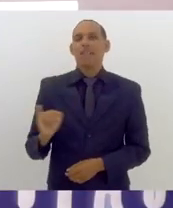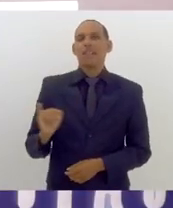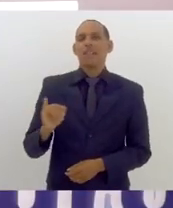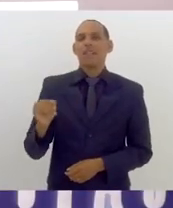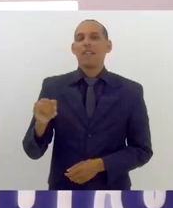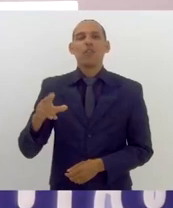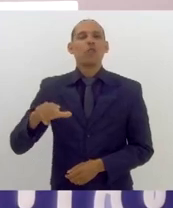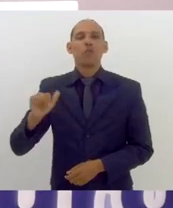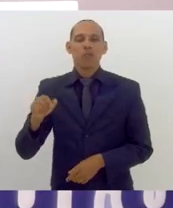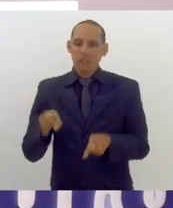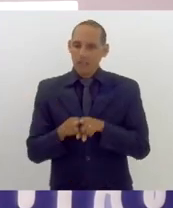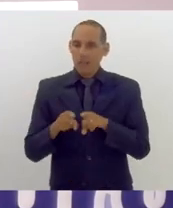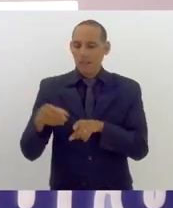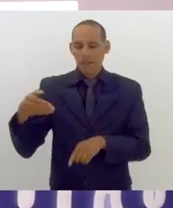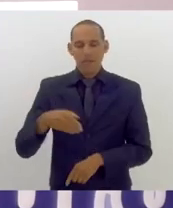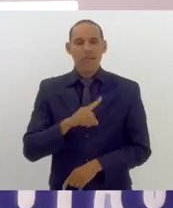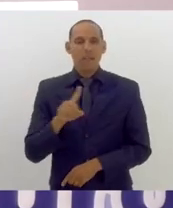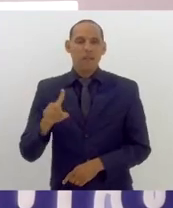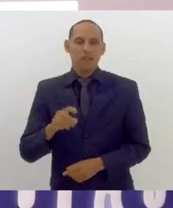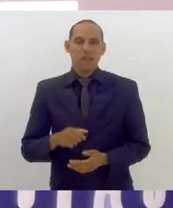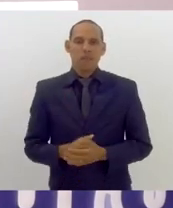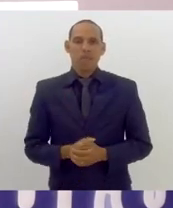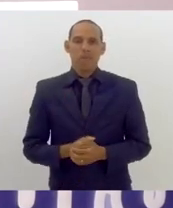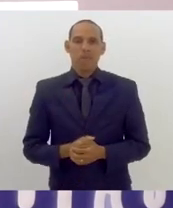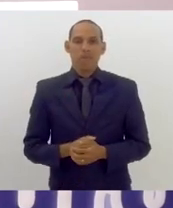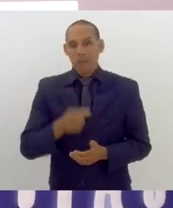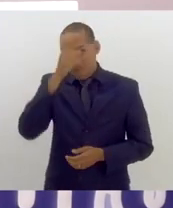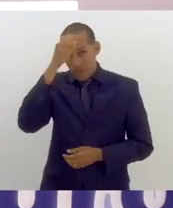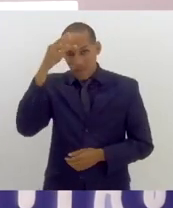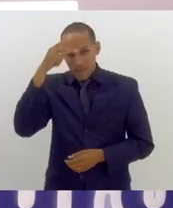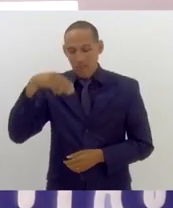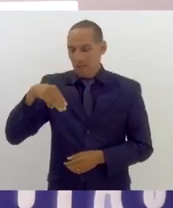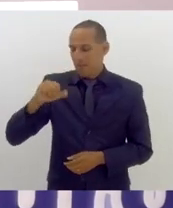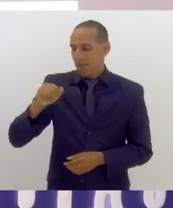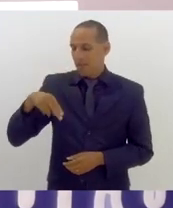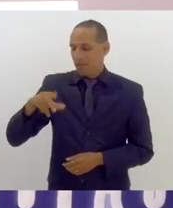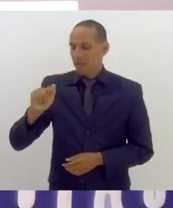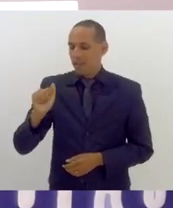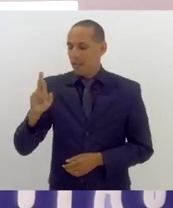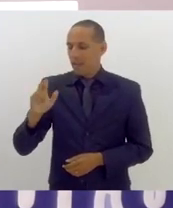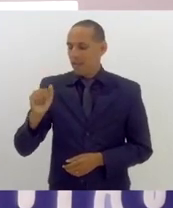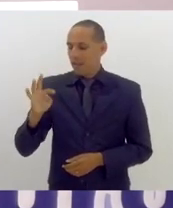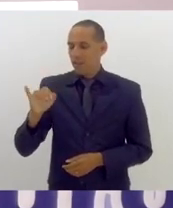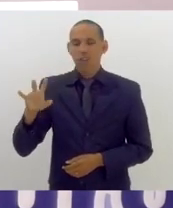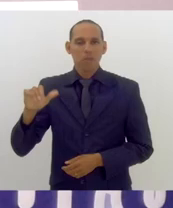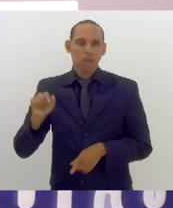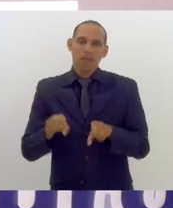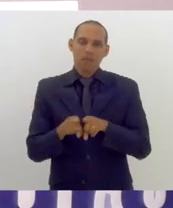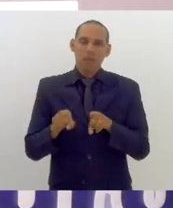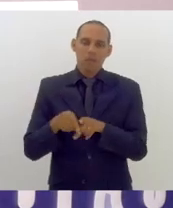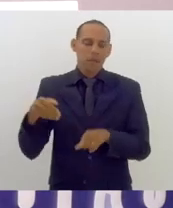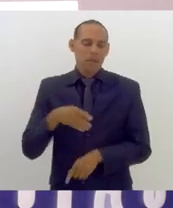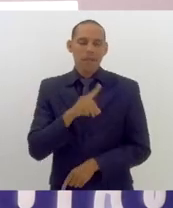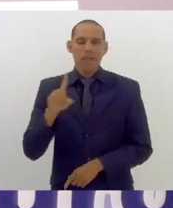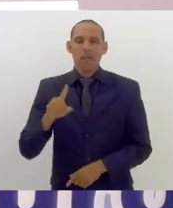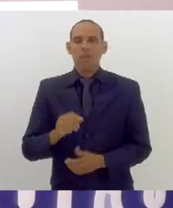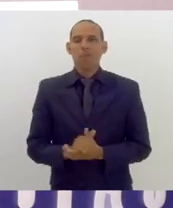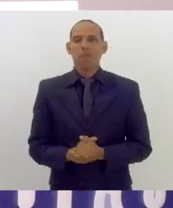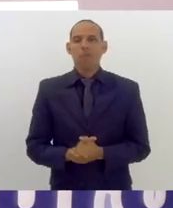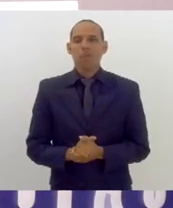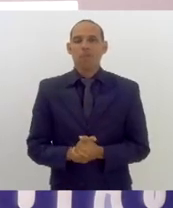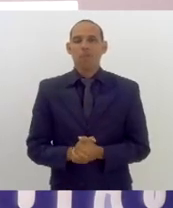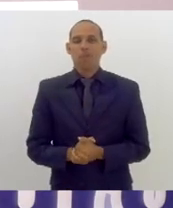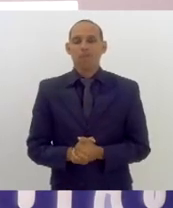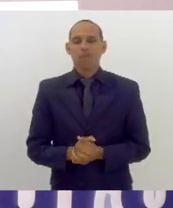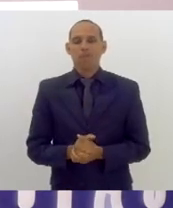não compareceu prefeito de Mangaratiba a mesma coisa Instituto Nacional